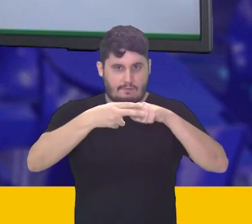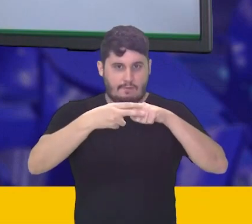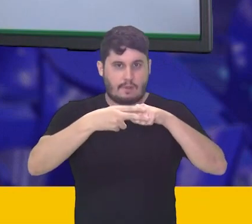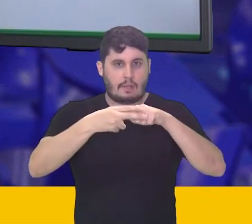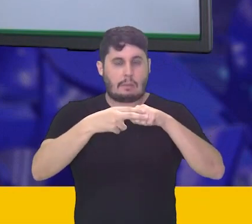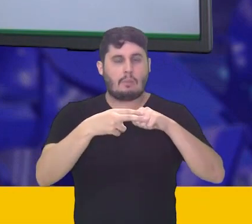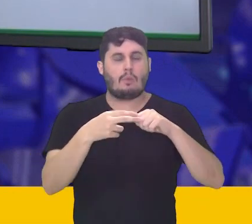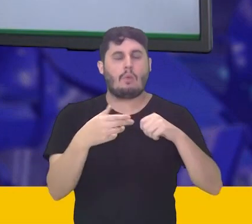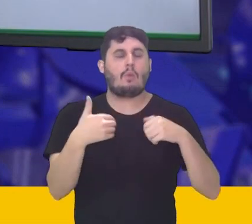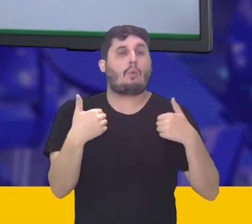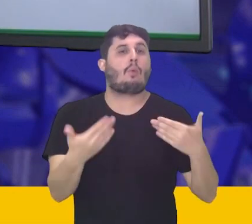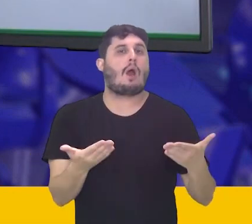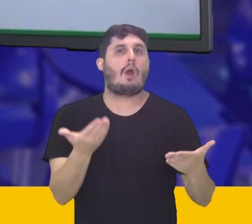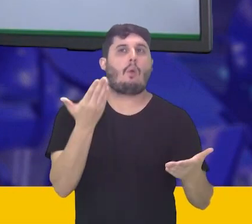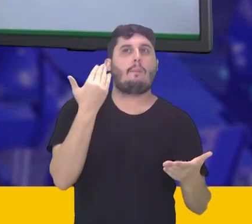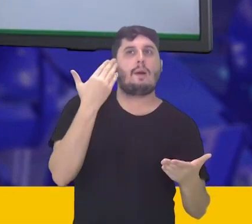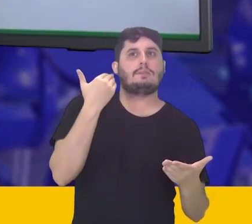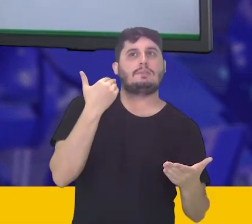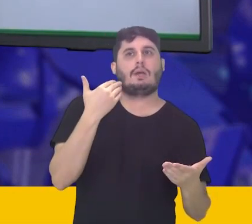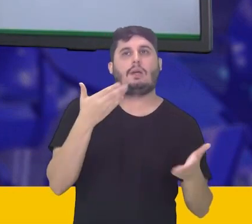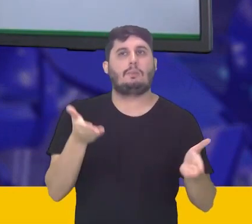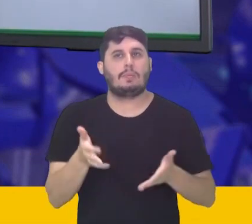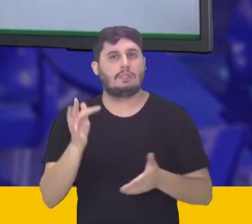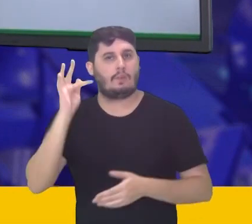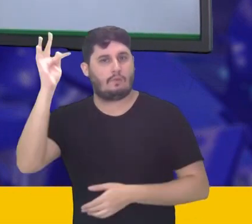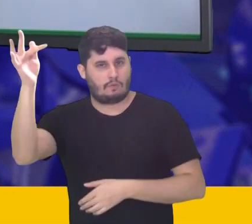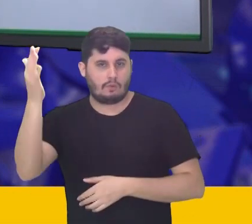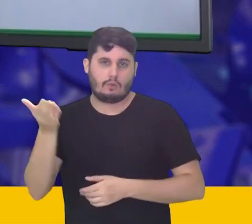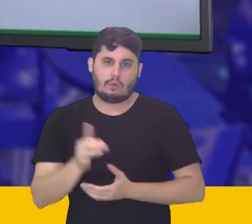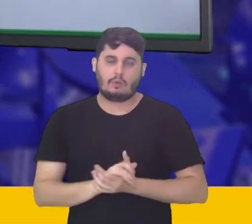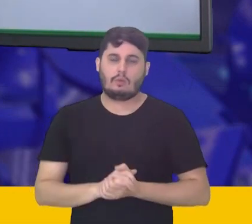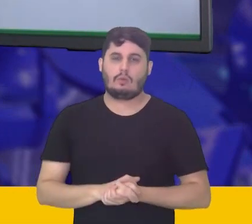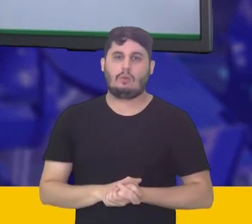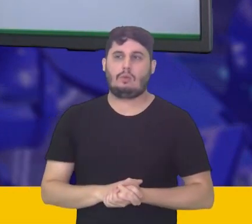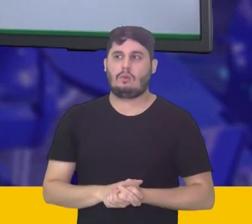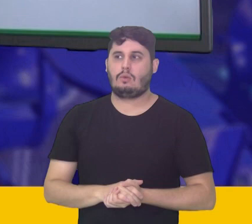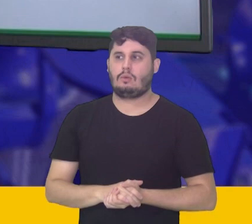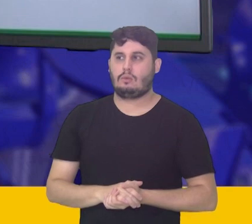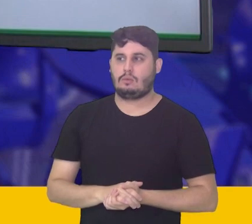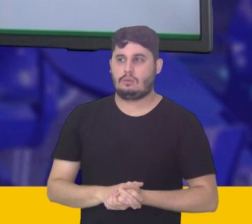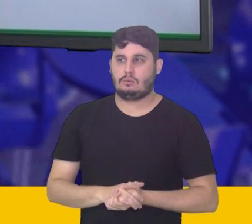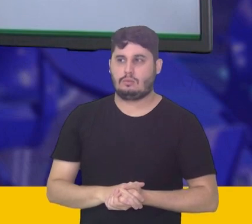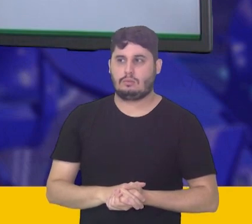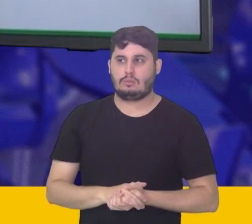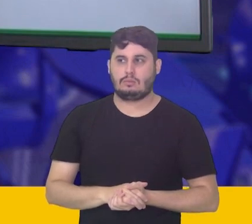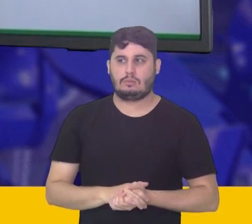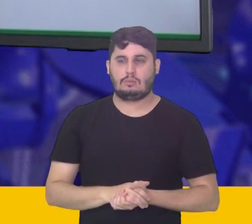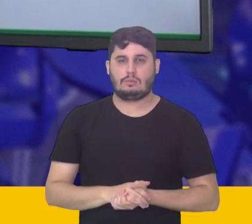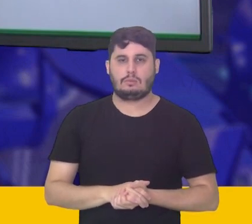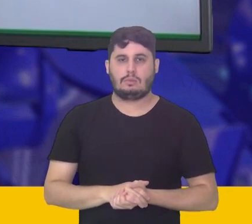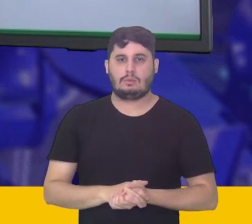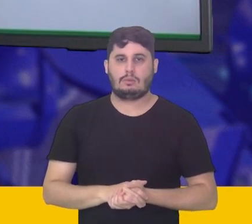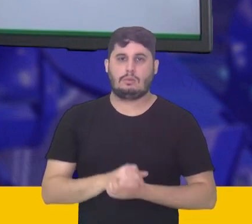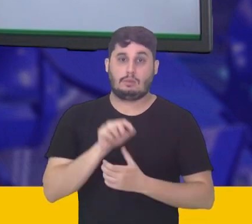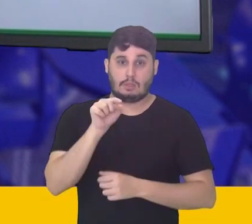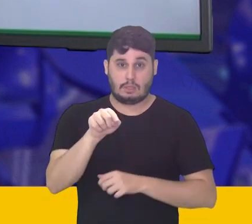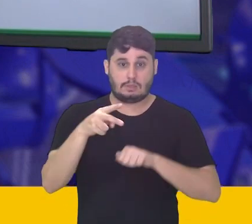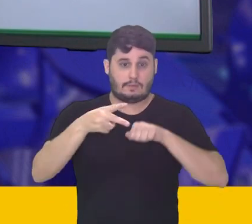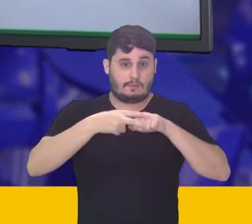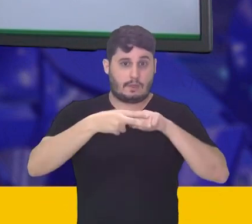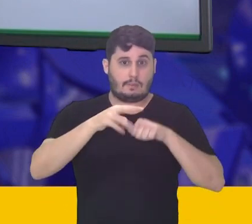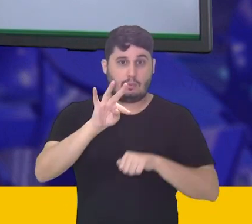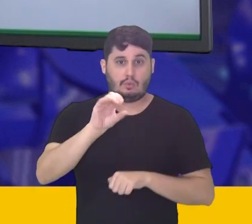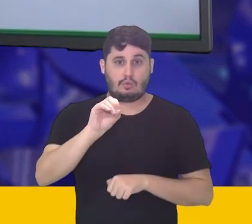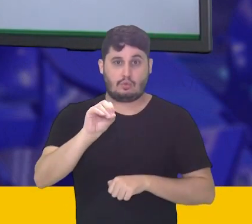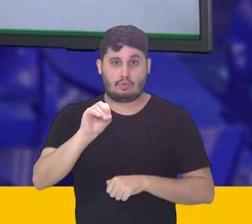aqui, nós tivemos passado, contínuo, certo? E aqui o caso também, certo, do verbo to be